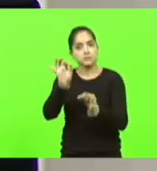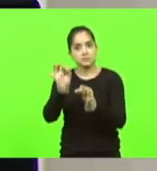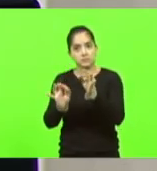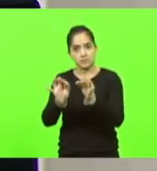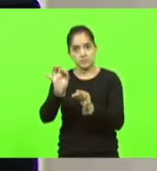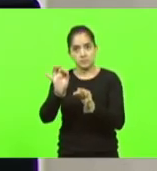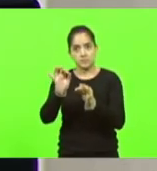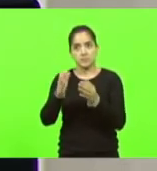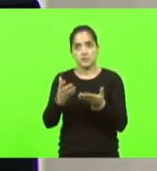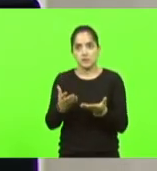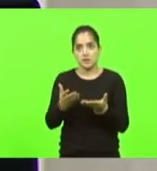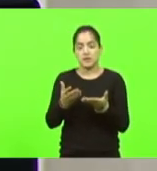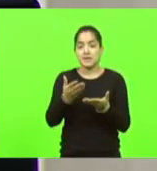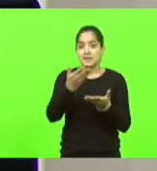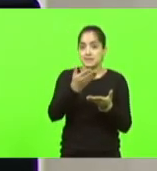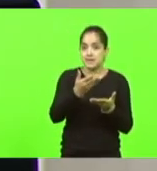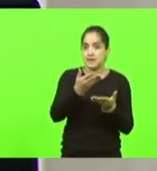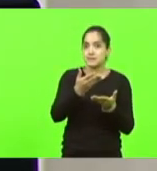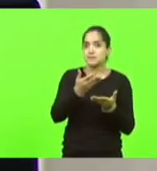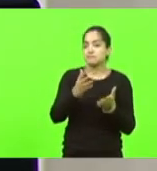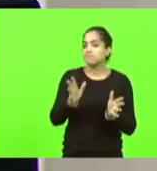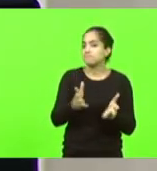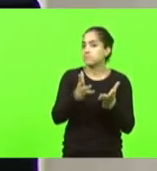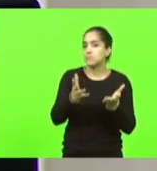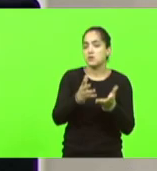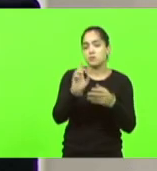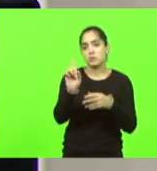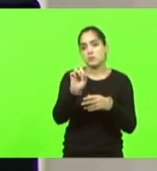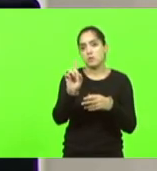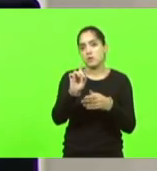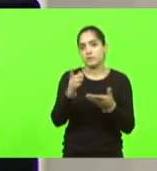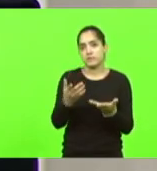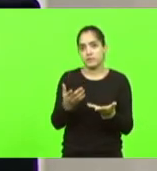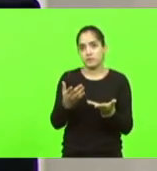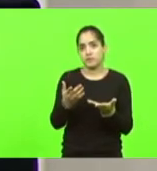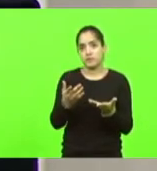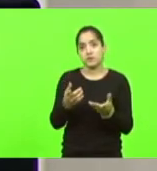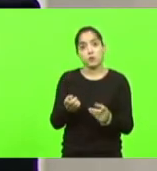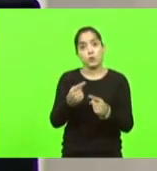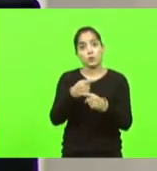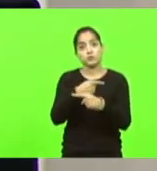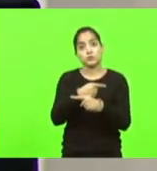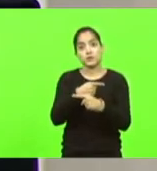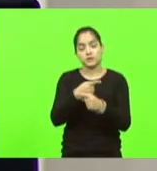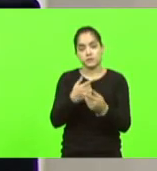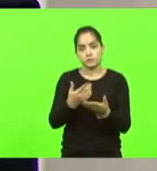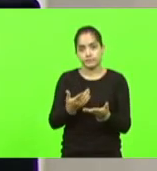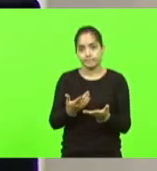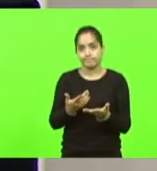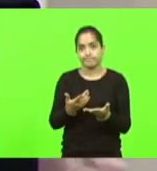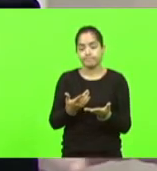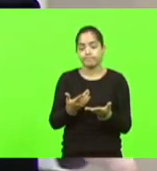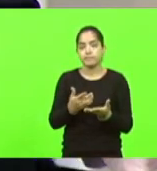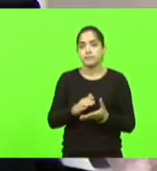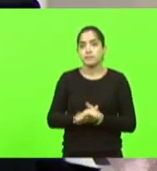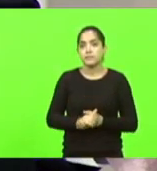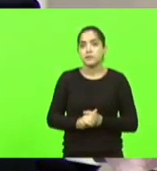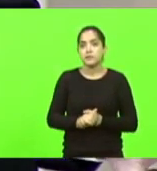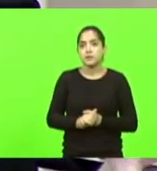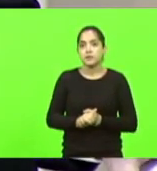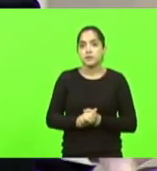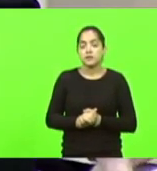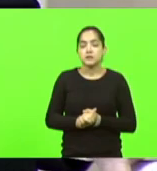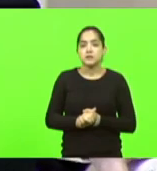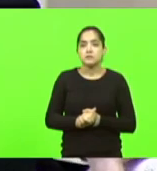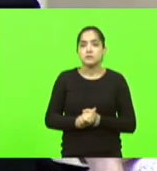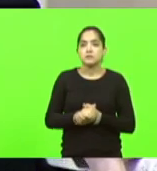Oi e essa medida não promove a justiça muito pelo contrário e portanto